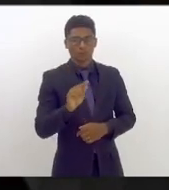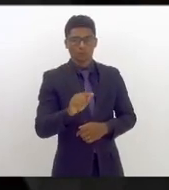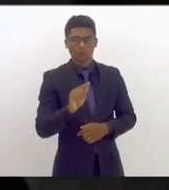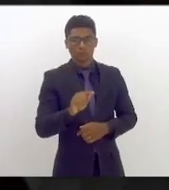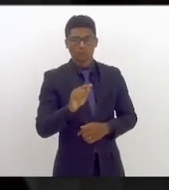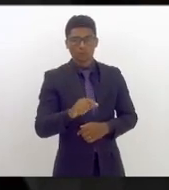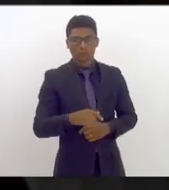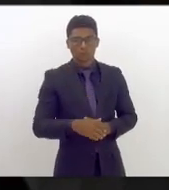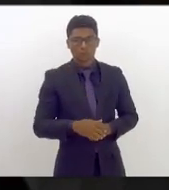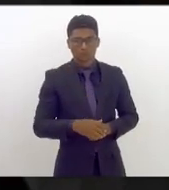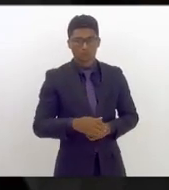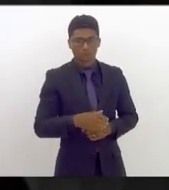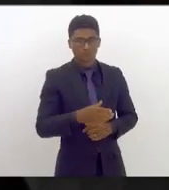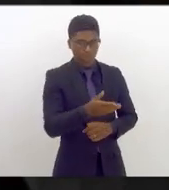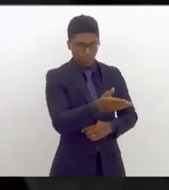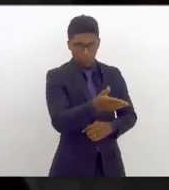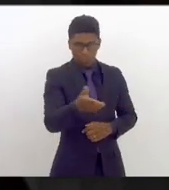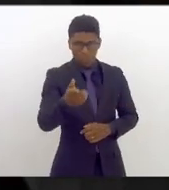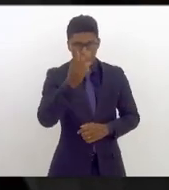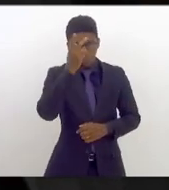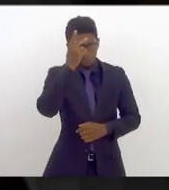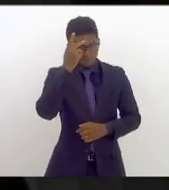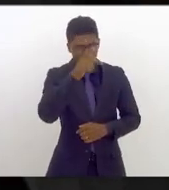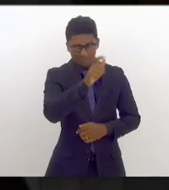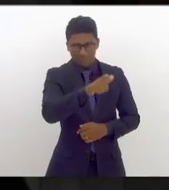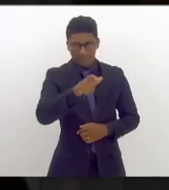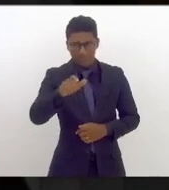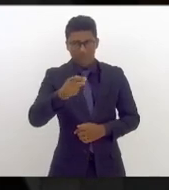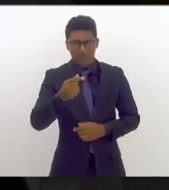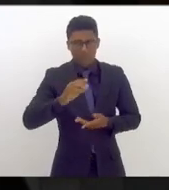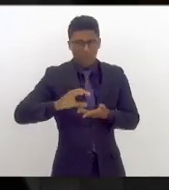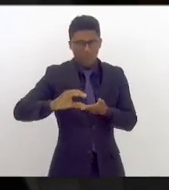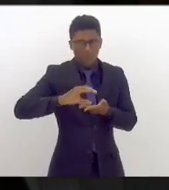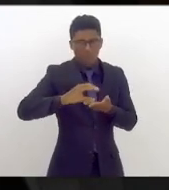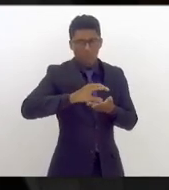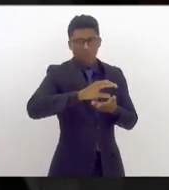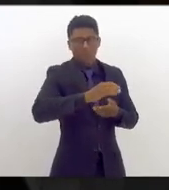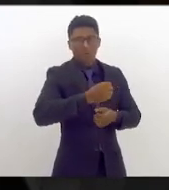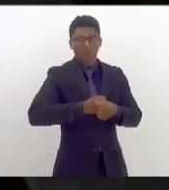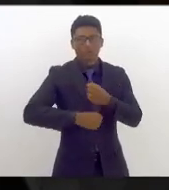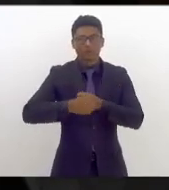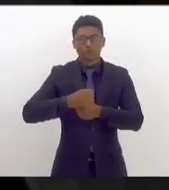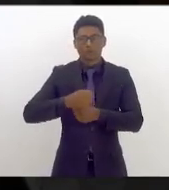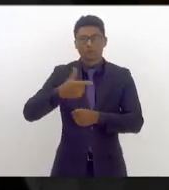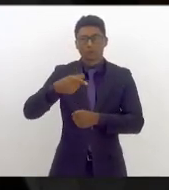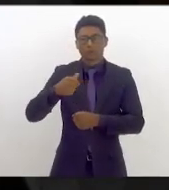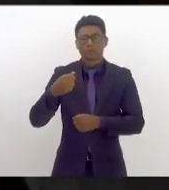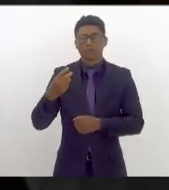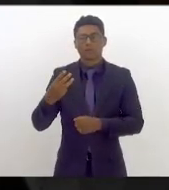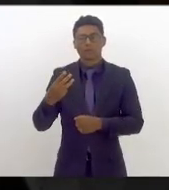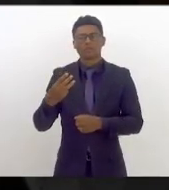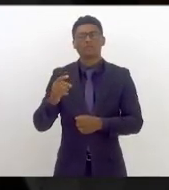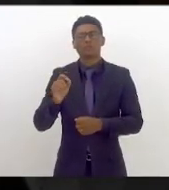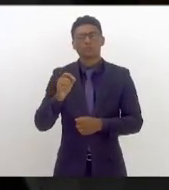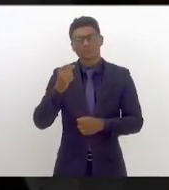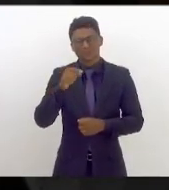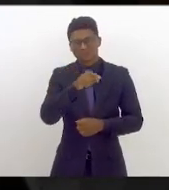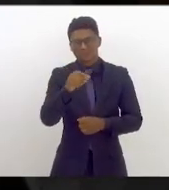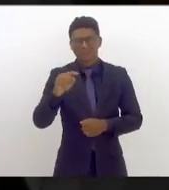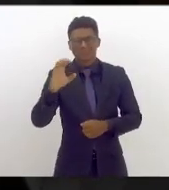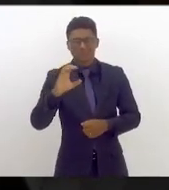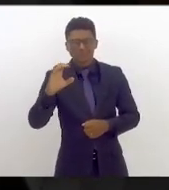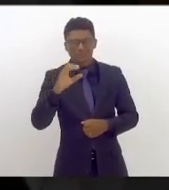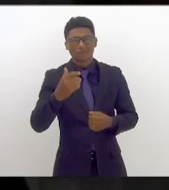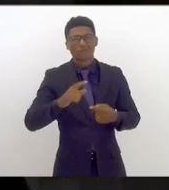nas bolsas, né, que não são reajustadas desde 2013. Nós temos bolsas de iniciação científica, bolsas